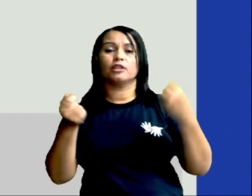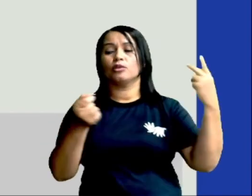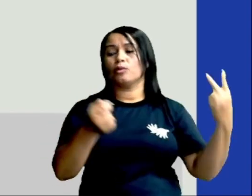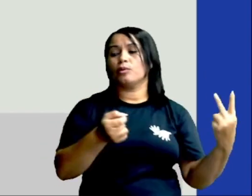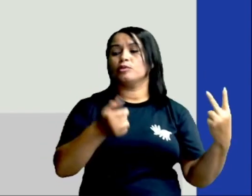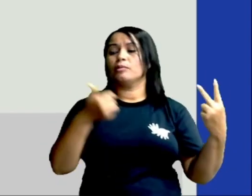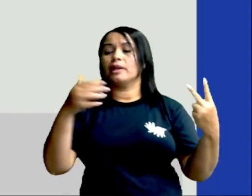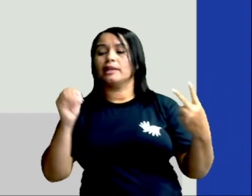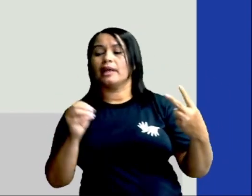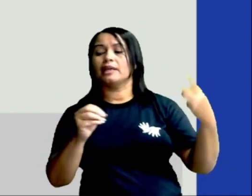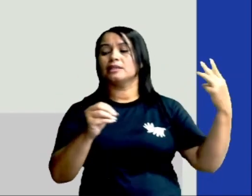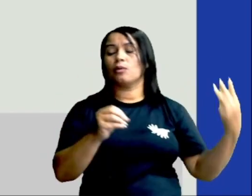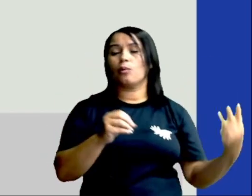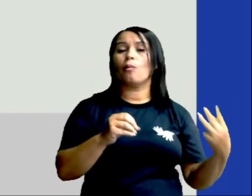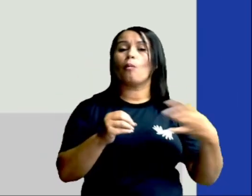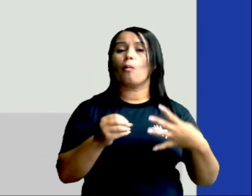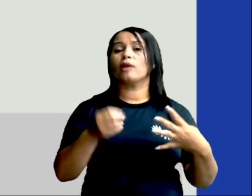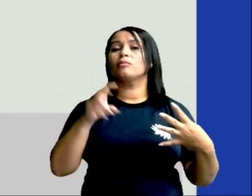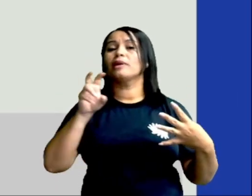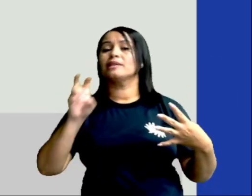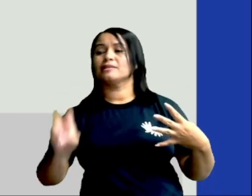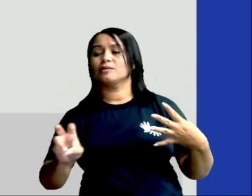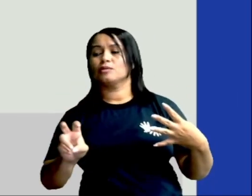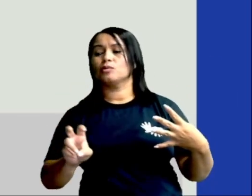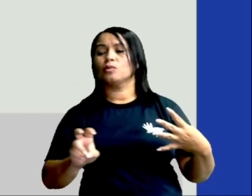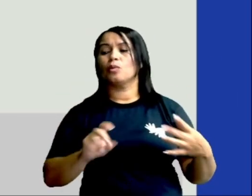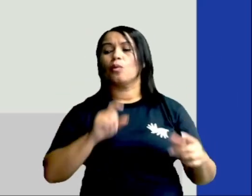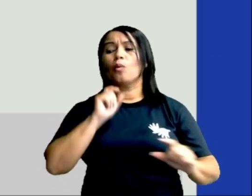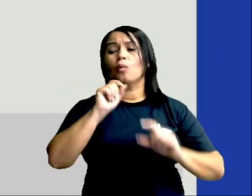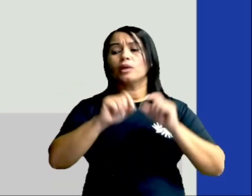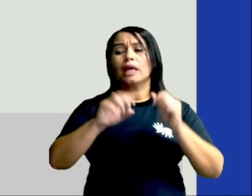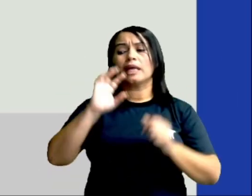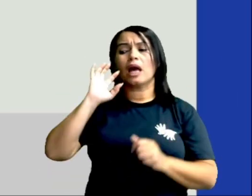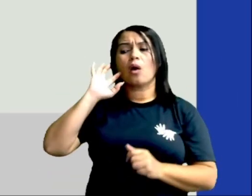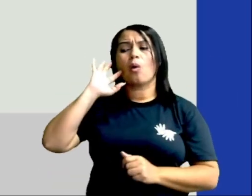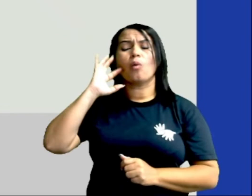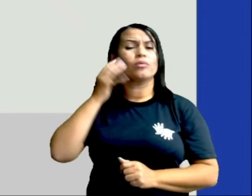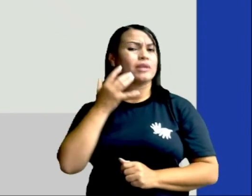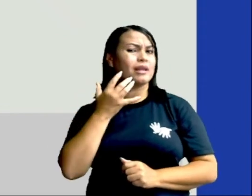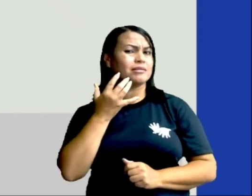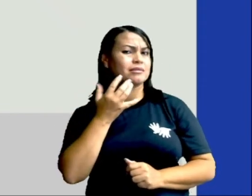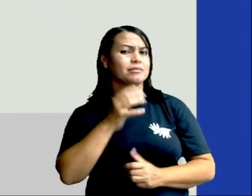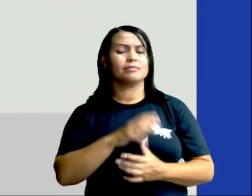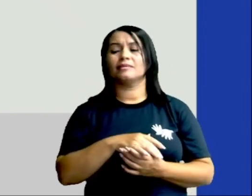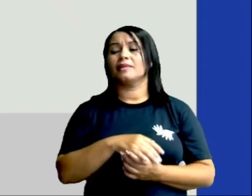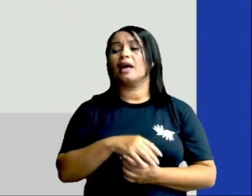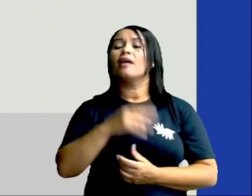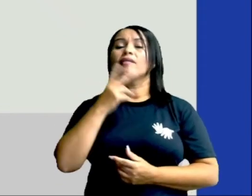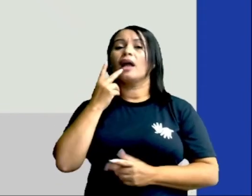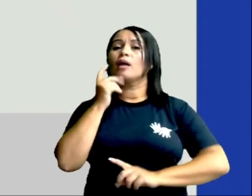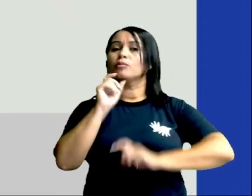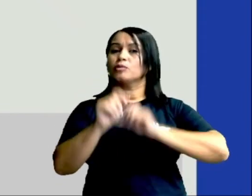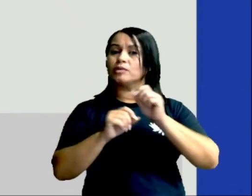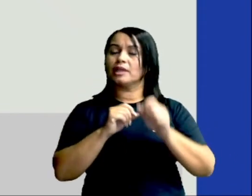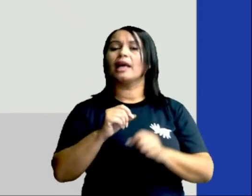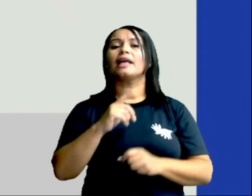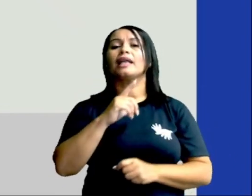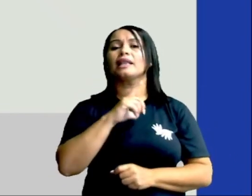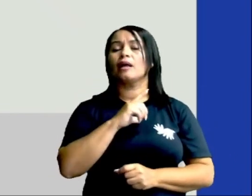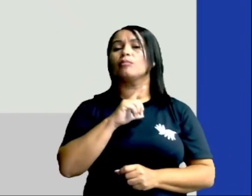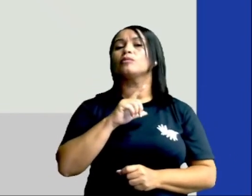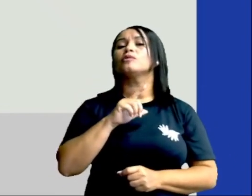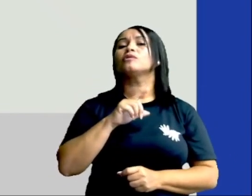2 para 10 e 4 para 5. O que acontece quando isso ocorre? Dizemos que as grandezas